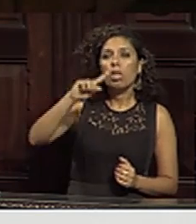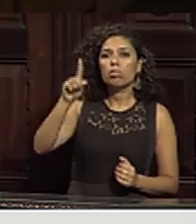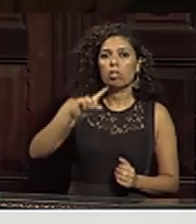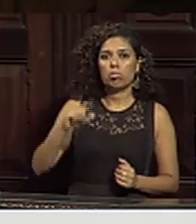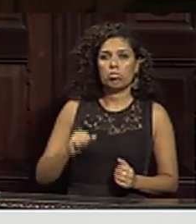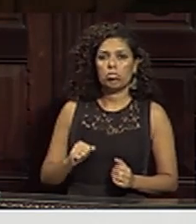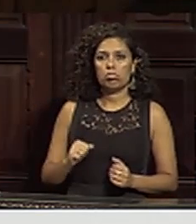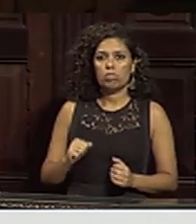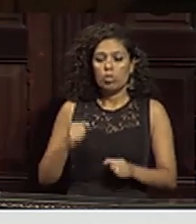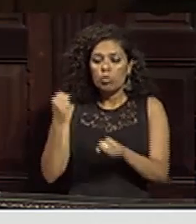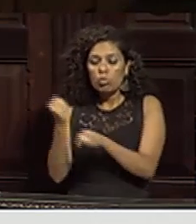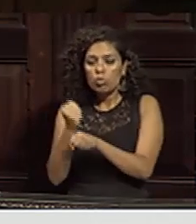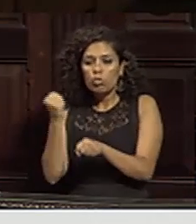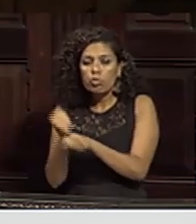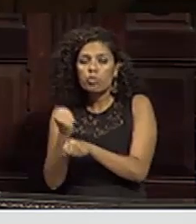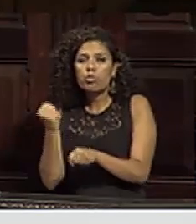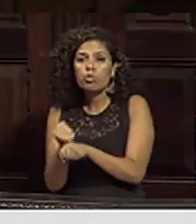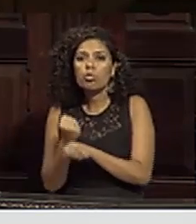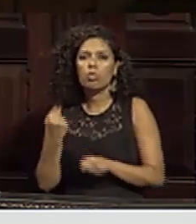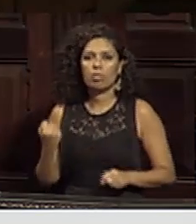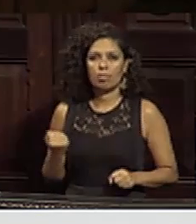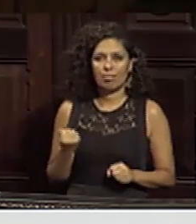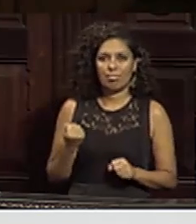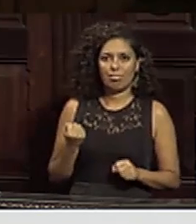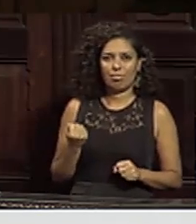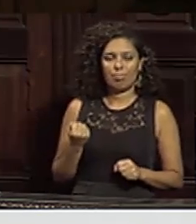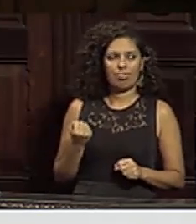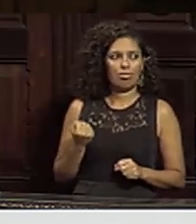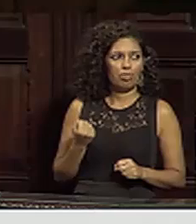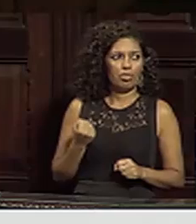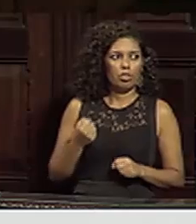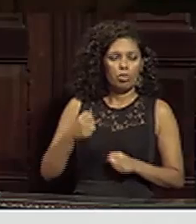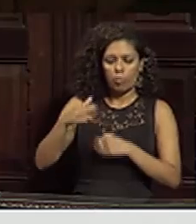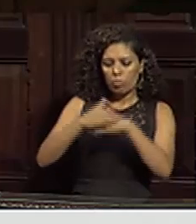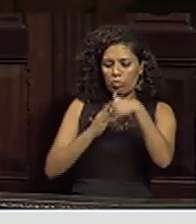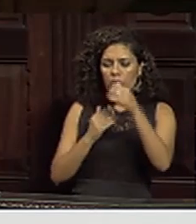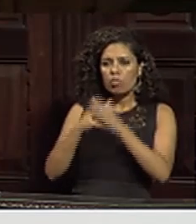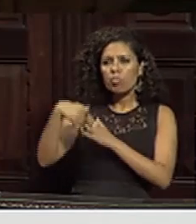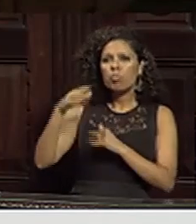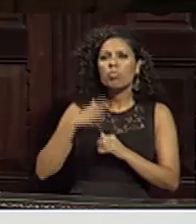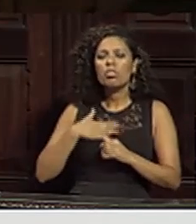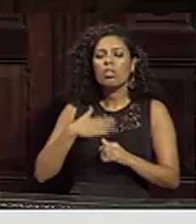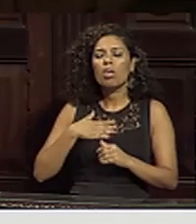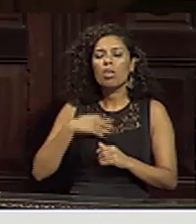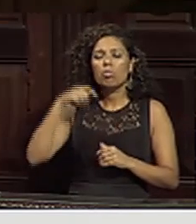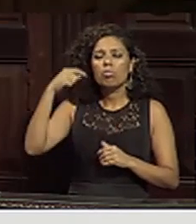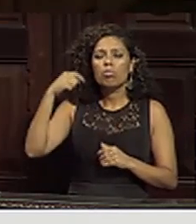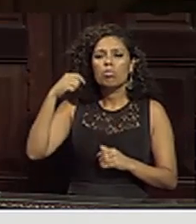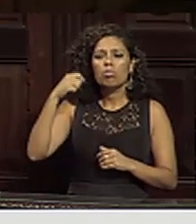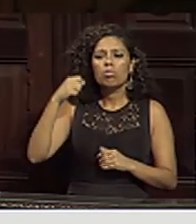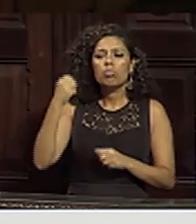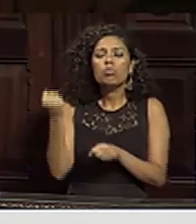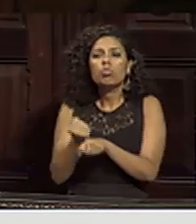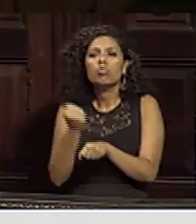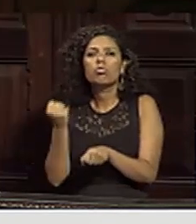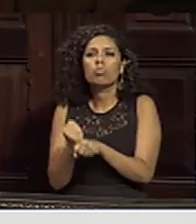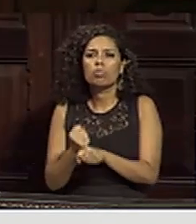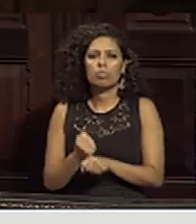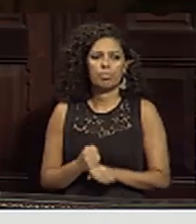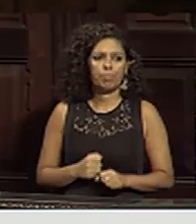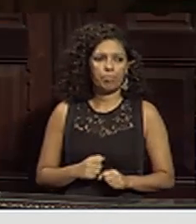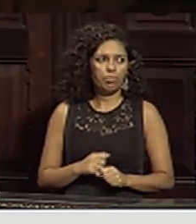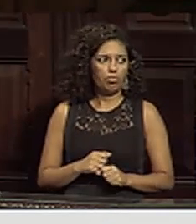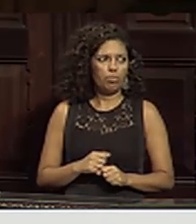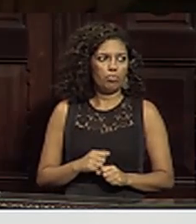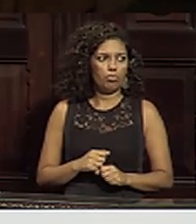civil. Então, com essa preliminar, o que eu não acho, senhor